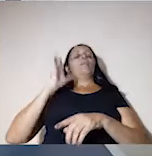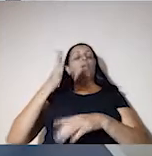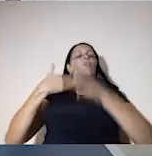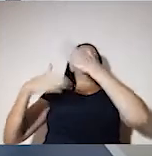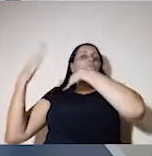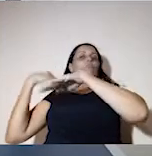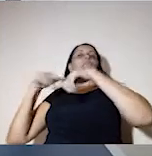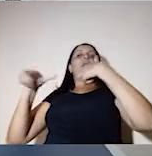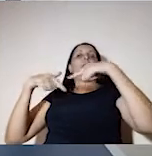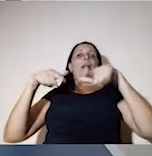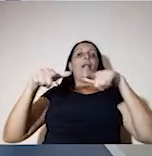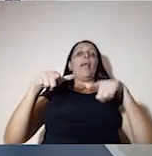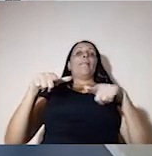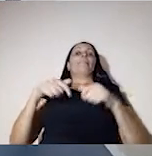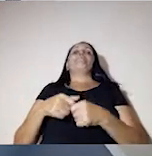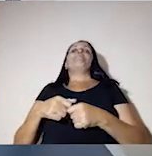tempo.